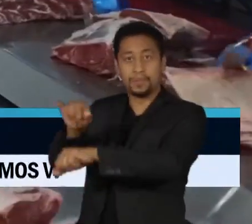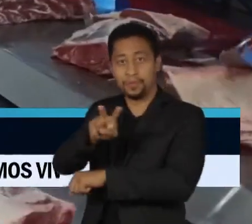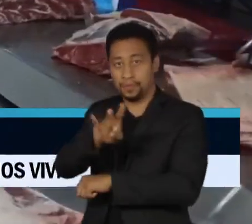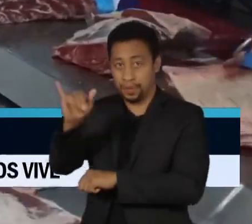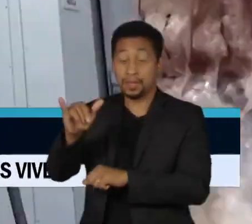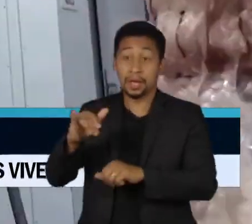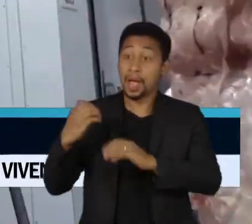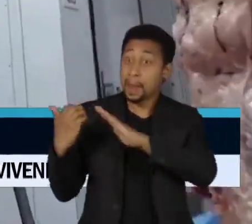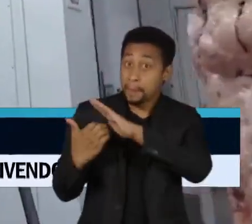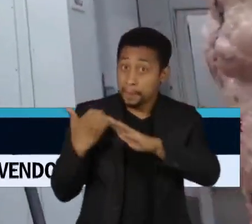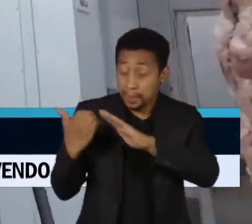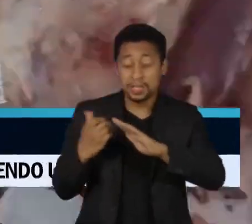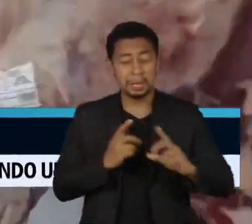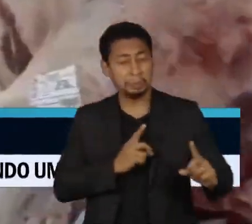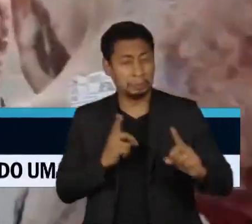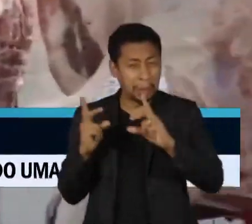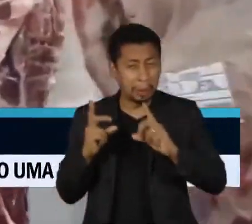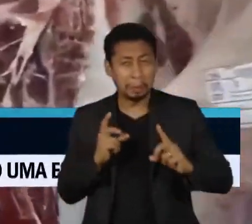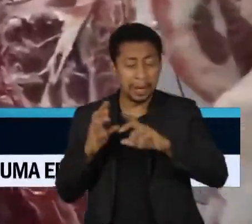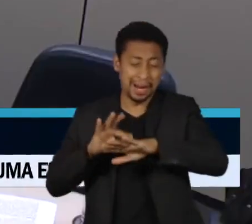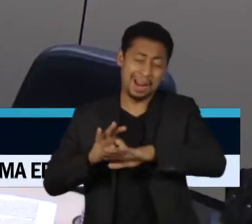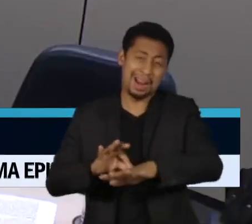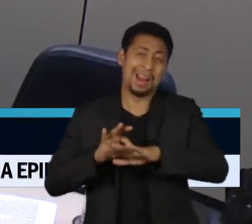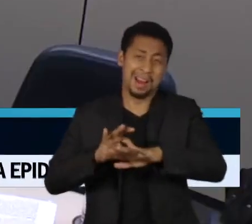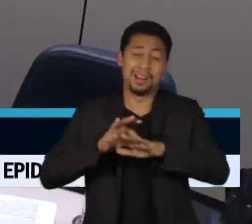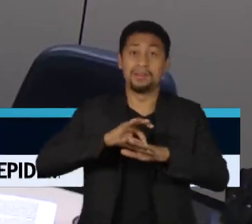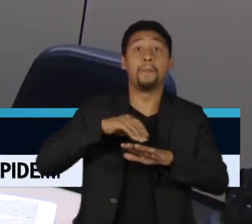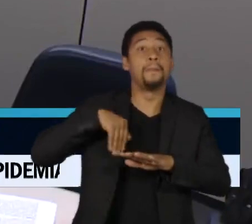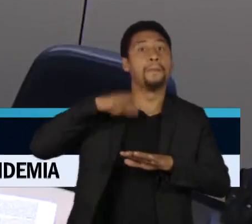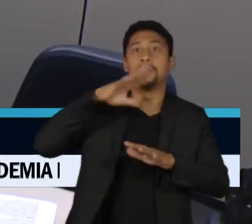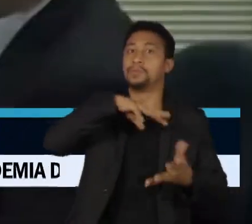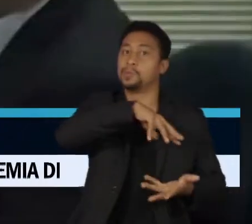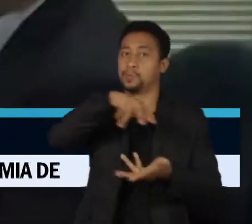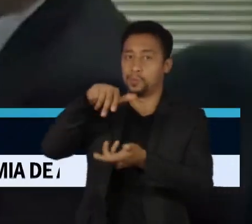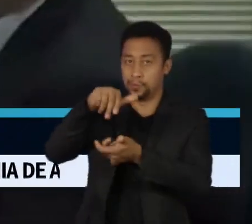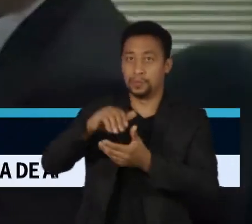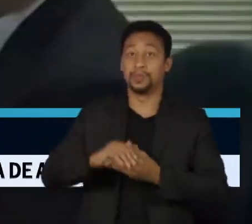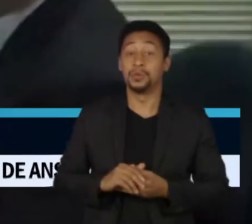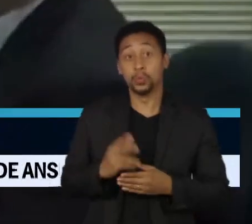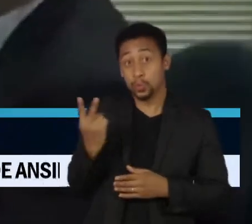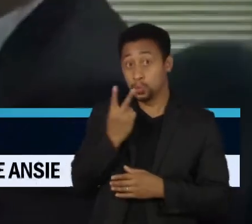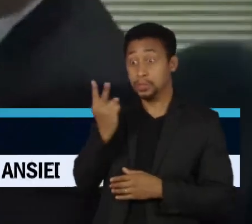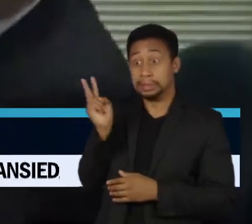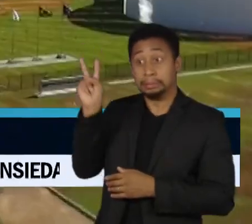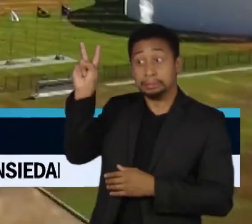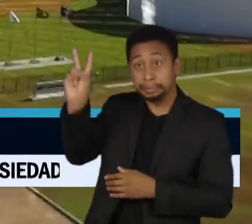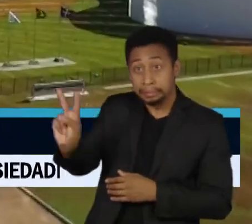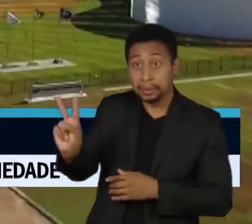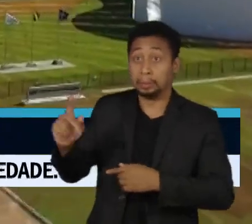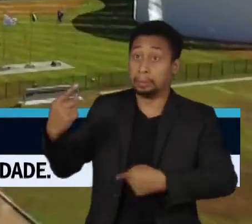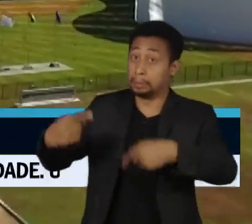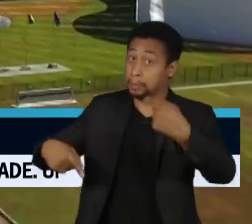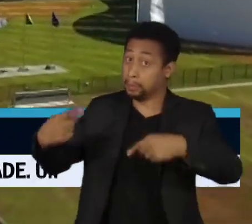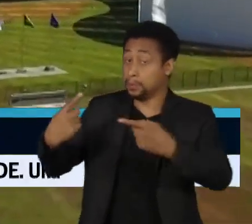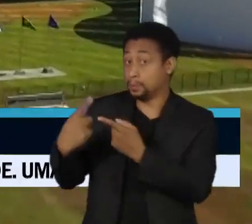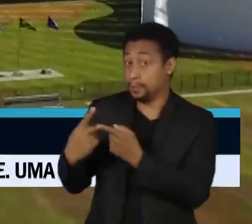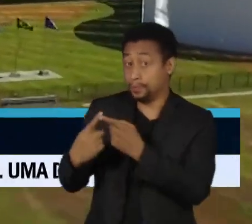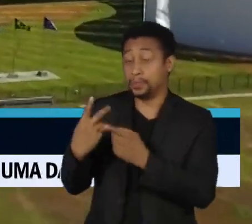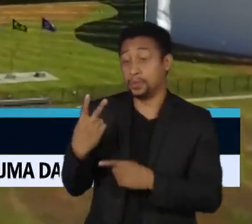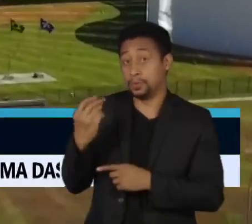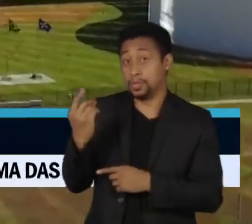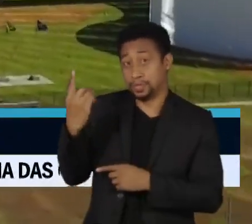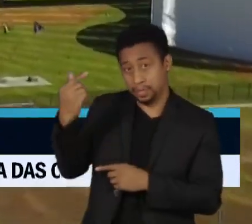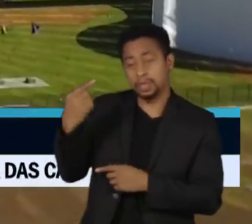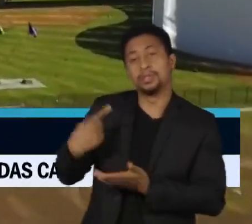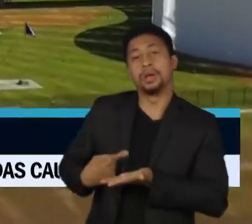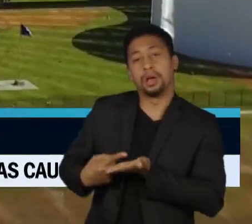é a maior fornecedora de proteína animal do mundo. A presença dos dois causou polêmica. Em 2017, eles fizeram um